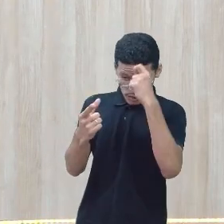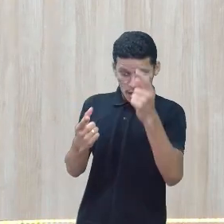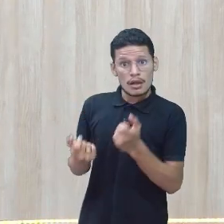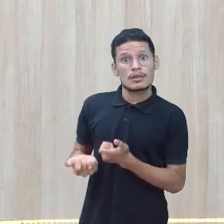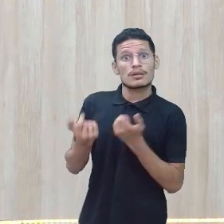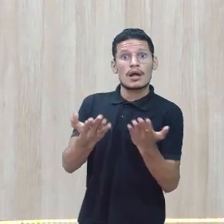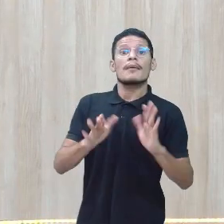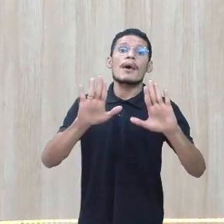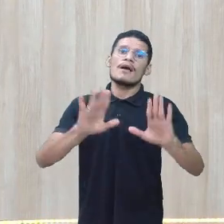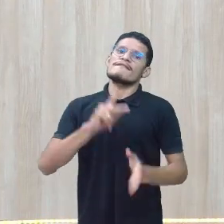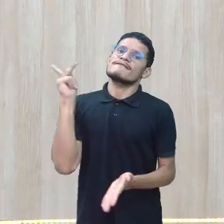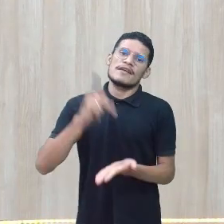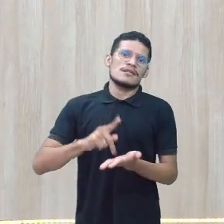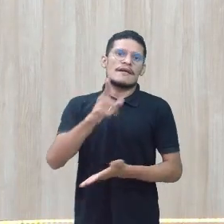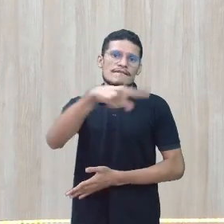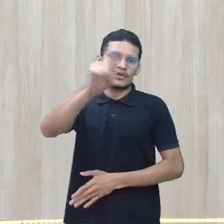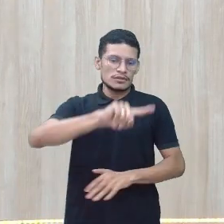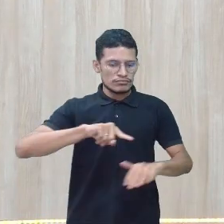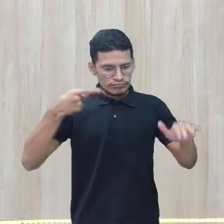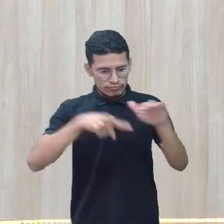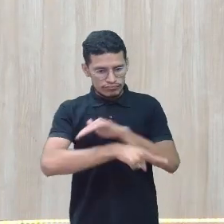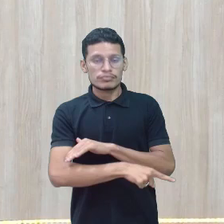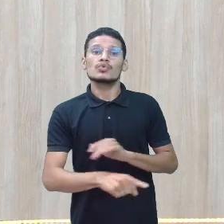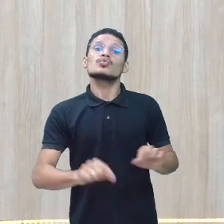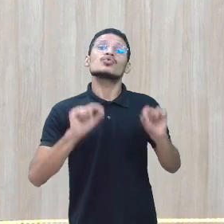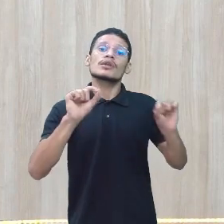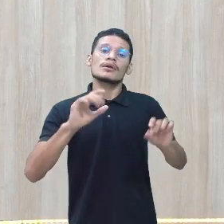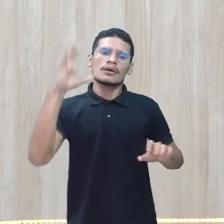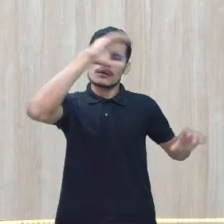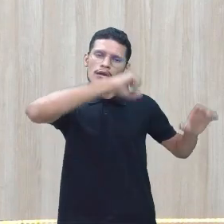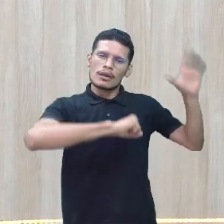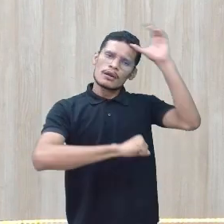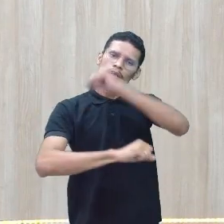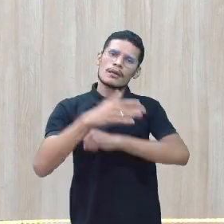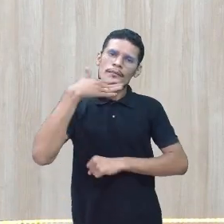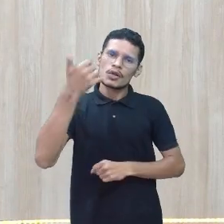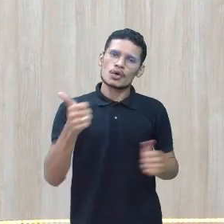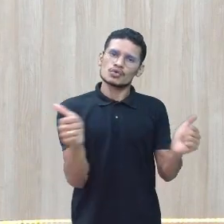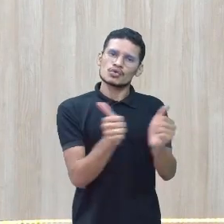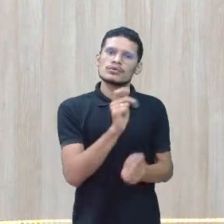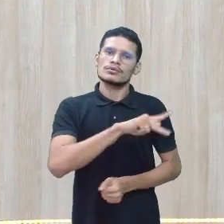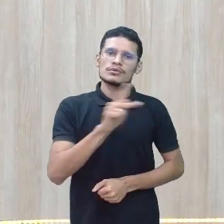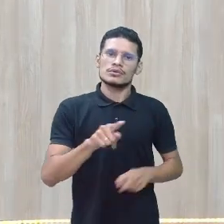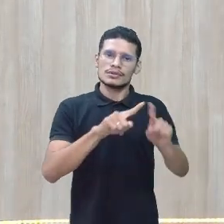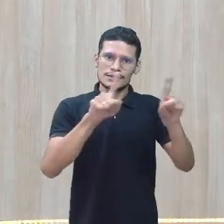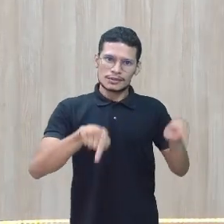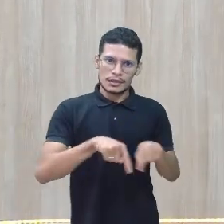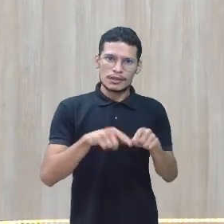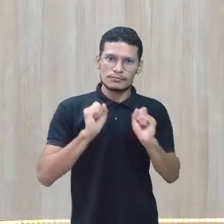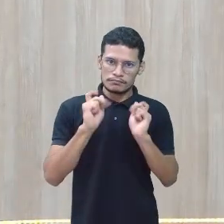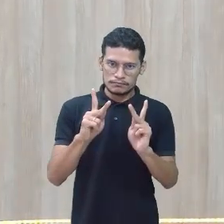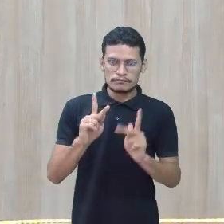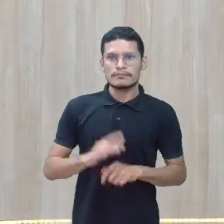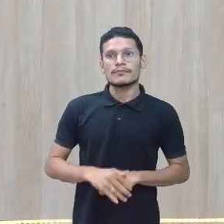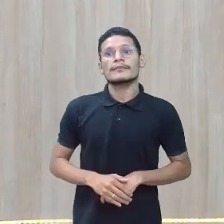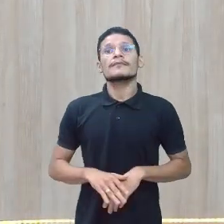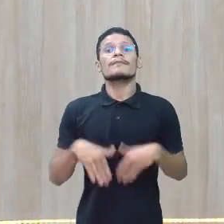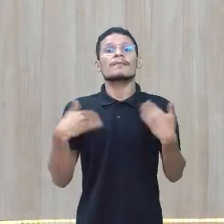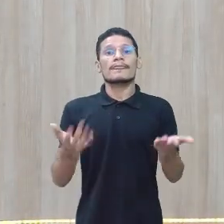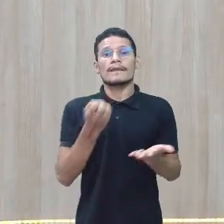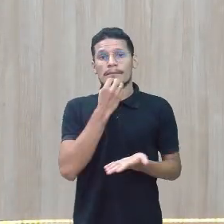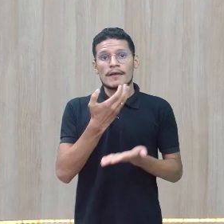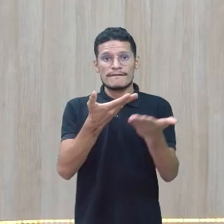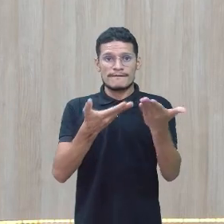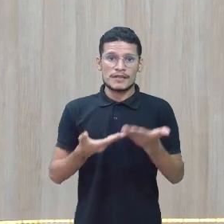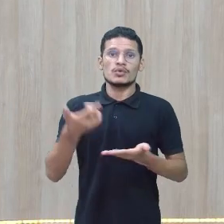vocês vão, de fato, aprofundar e aprender um pouquinho melhor com os professores em sala de aula, tá bom? Sejam bem-vindos